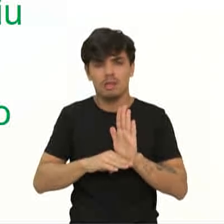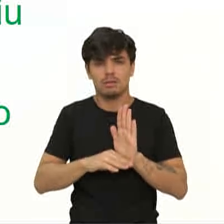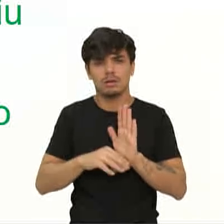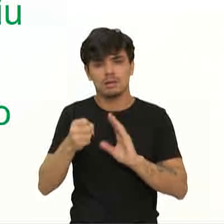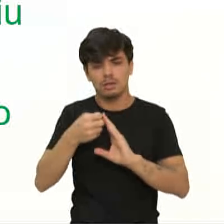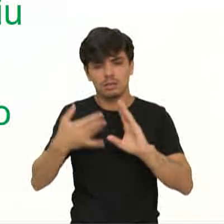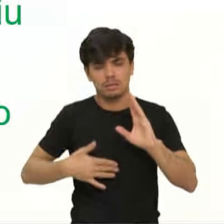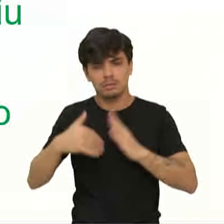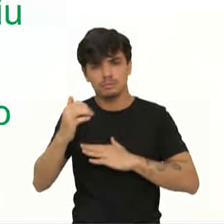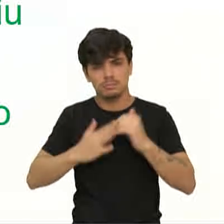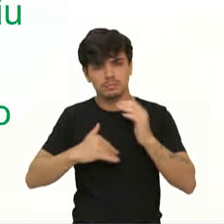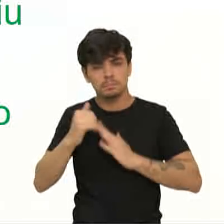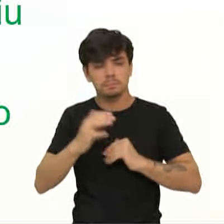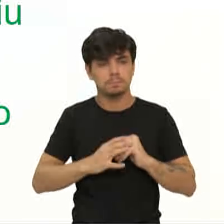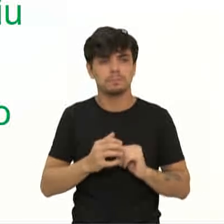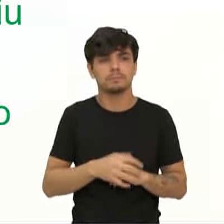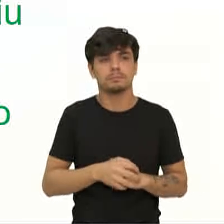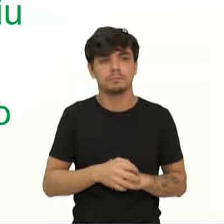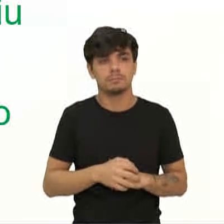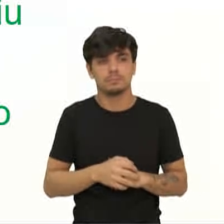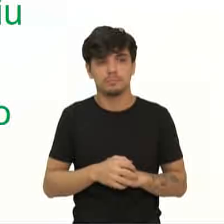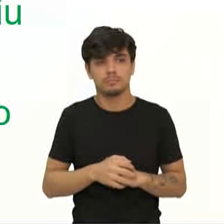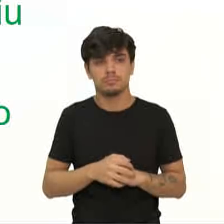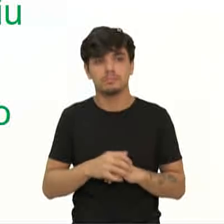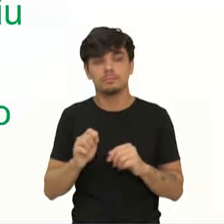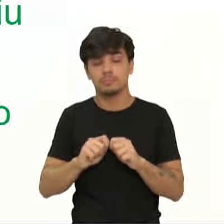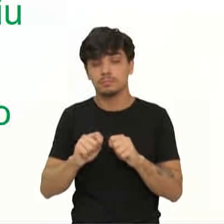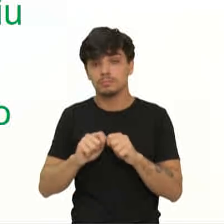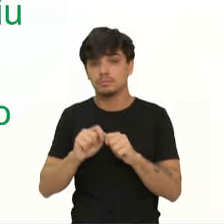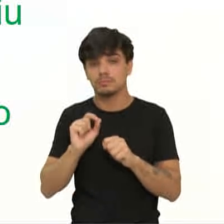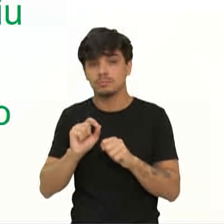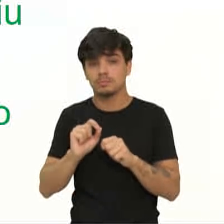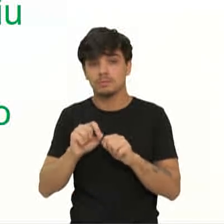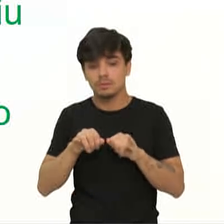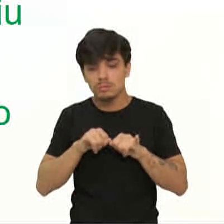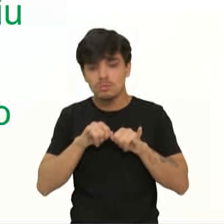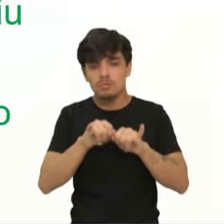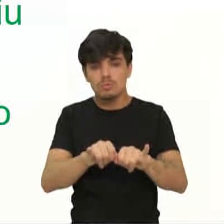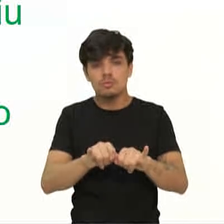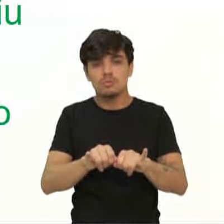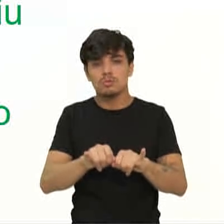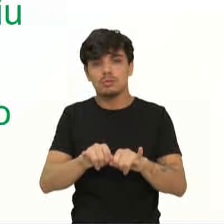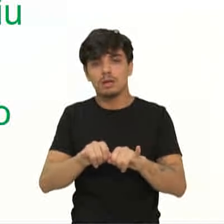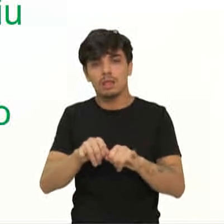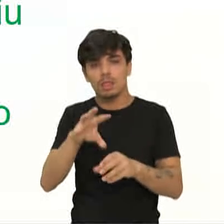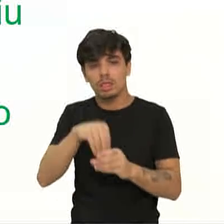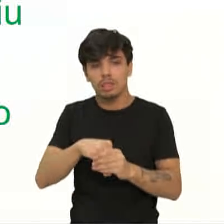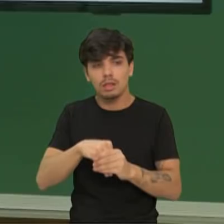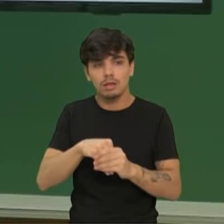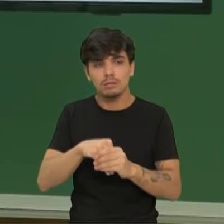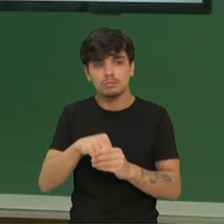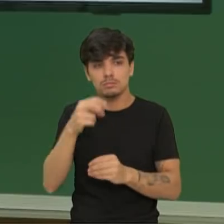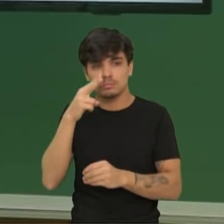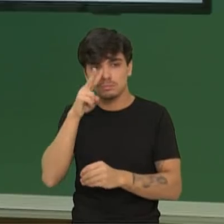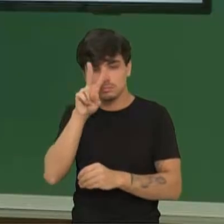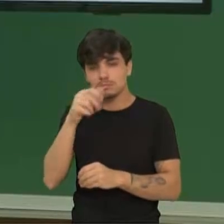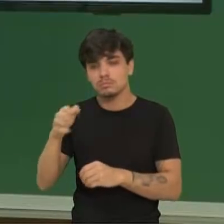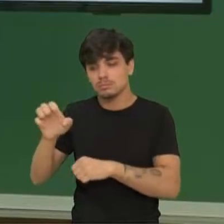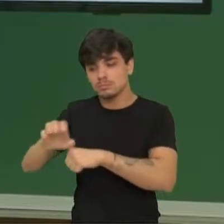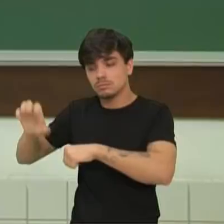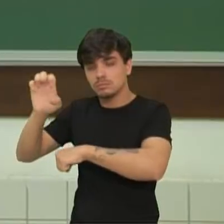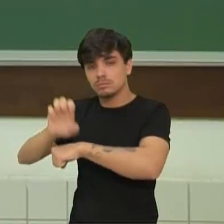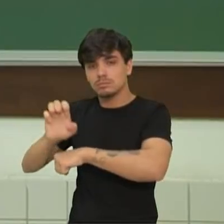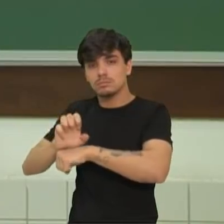que visaram unificar o mercado interno com a finalidade de formação de fortes estados